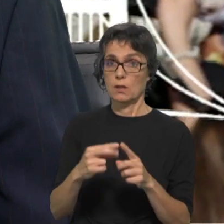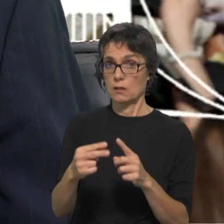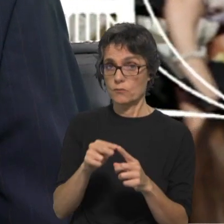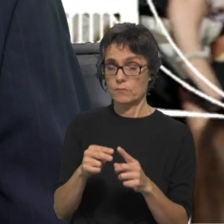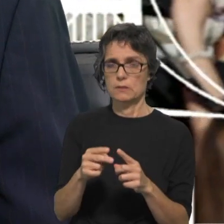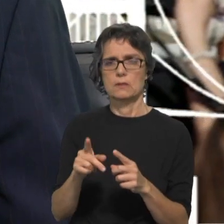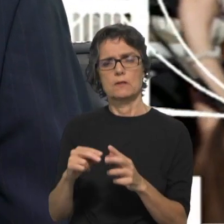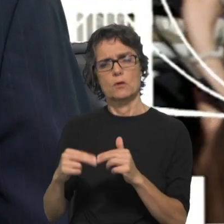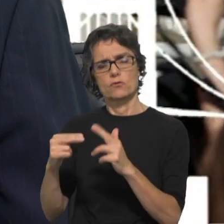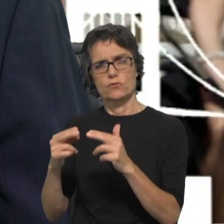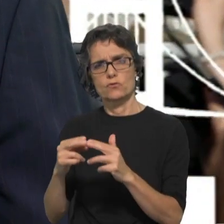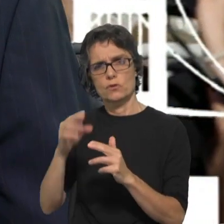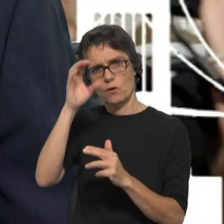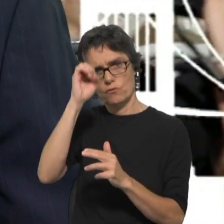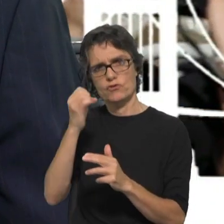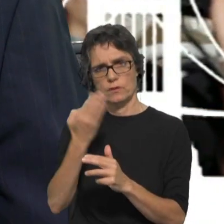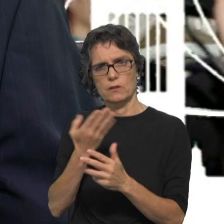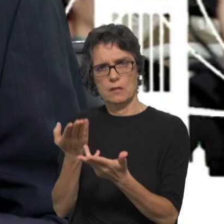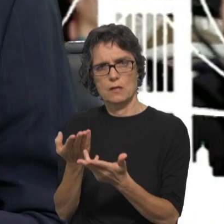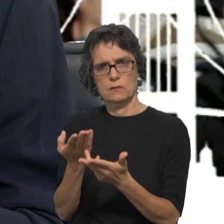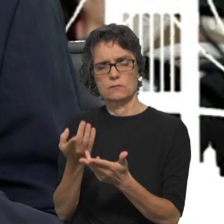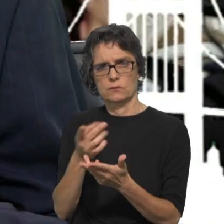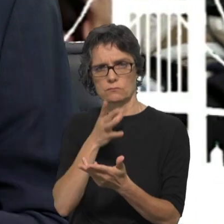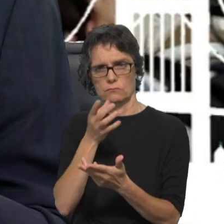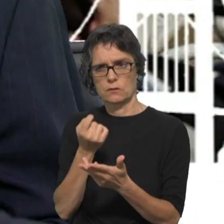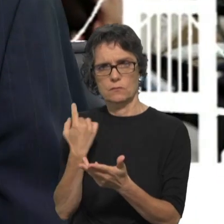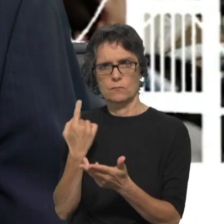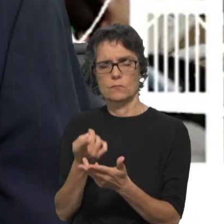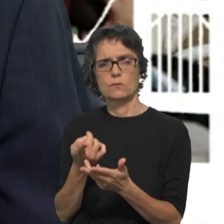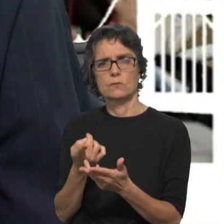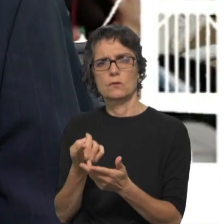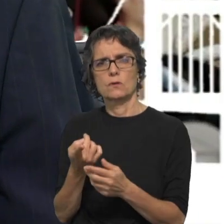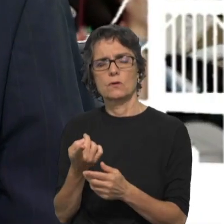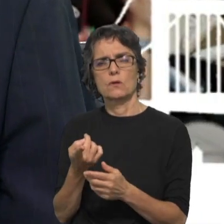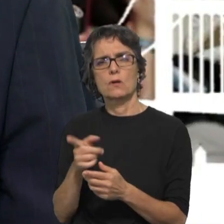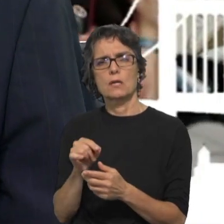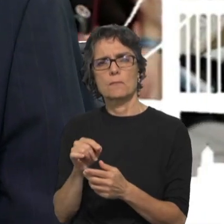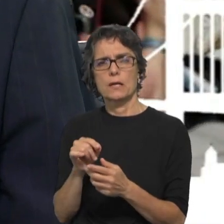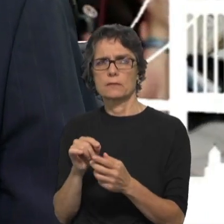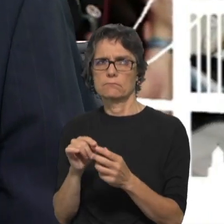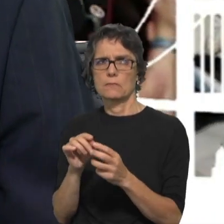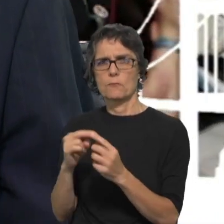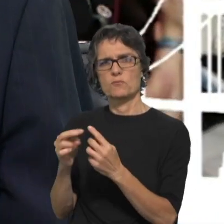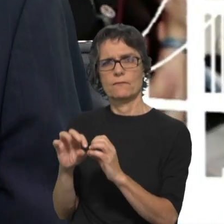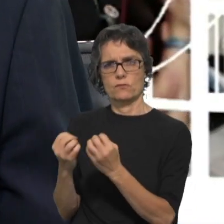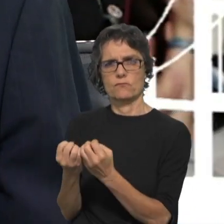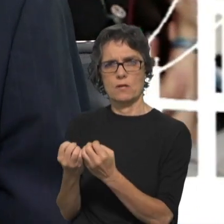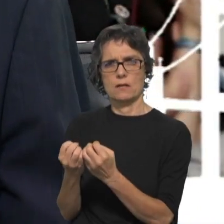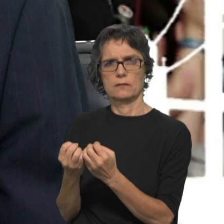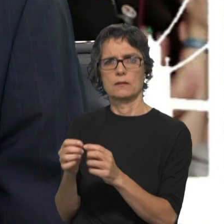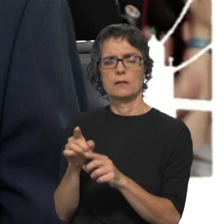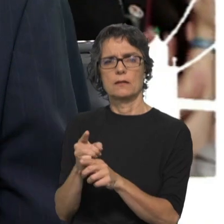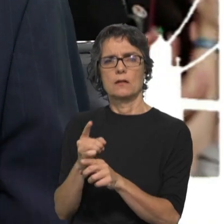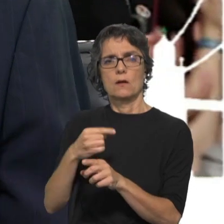construção desse mesmo Estado de Direito que eu falava há pouco, como também da percepção social, eu penso que, de facto, hoje